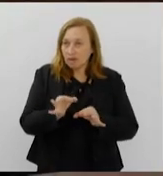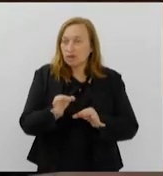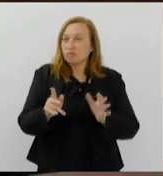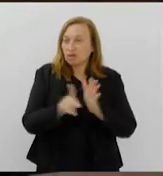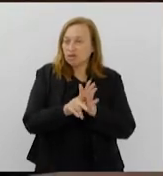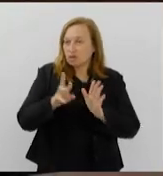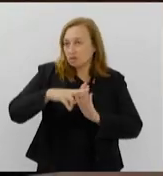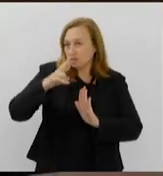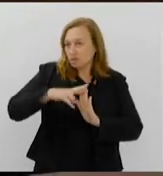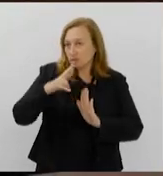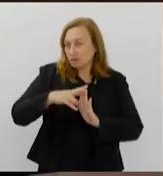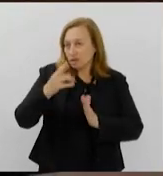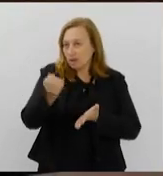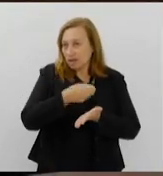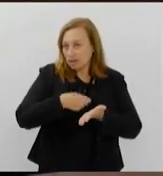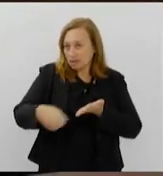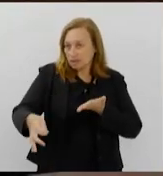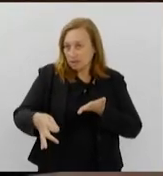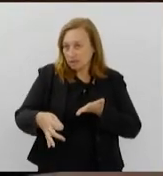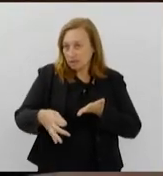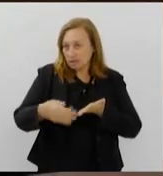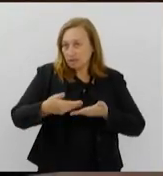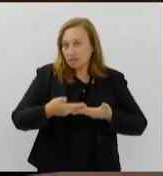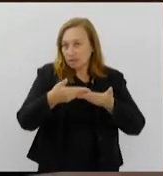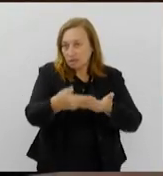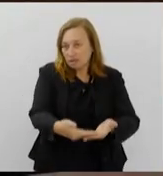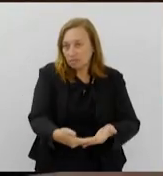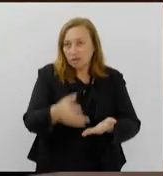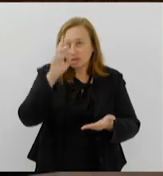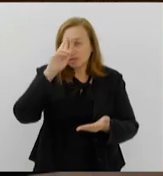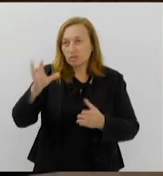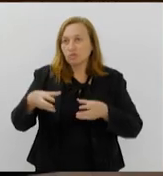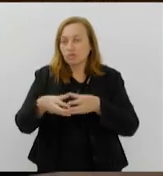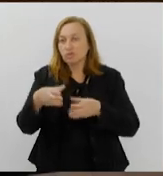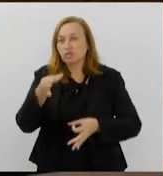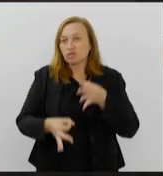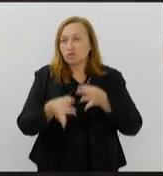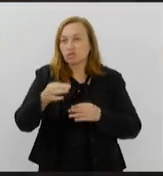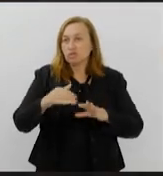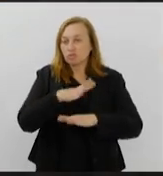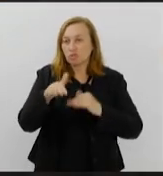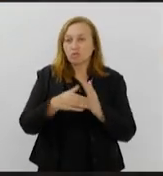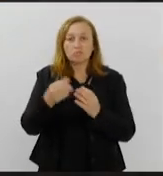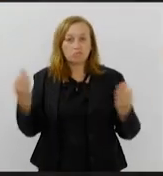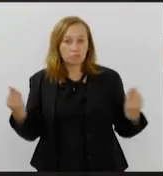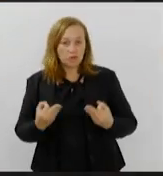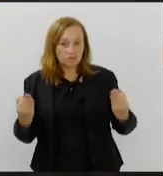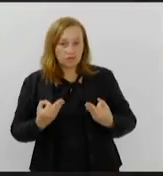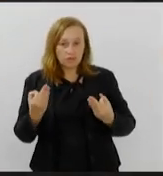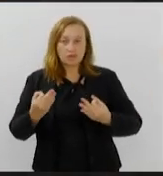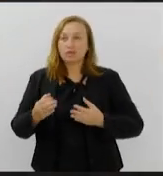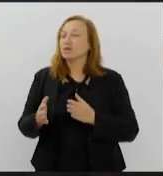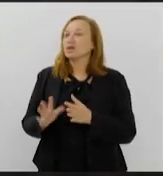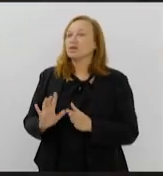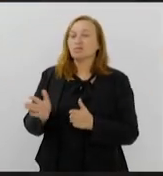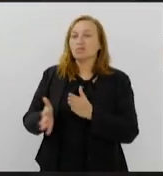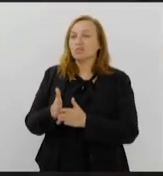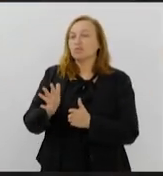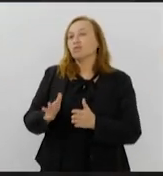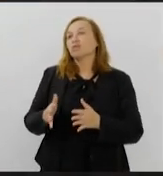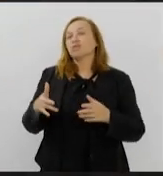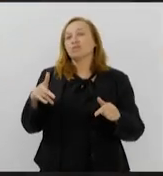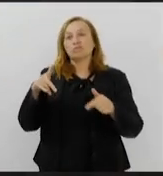assinado e encaminhado a Vossa Excelência pela Comissão de Constituição e Justiça como um todo. Perfeito, não incomoda nunca, pode apartar como